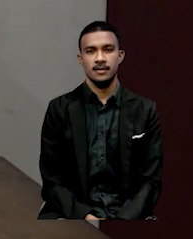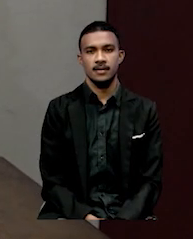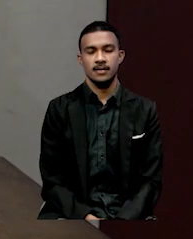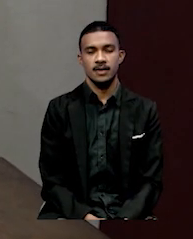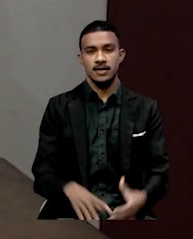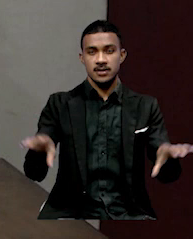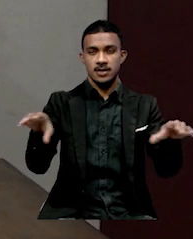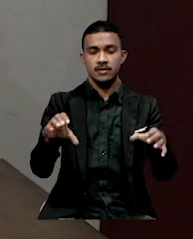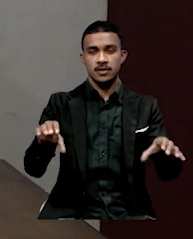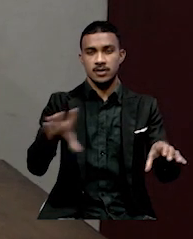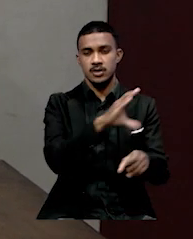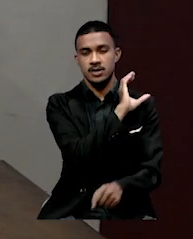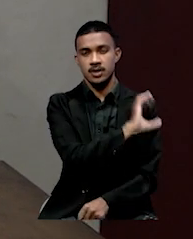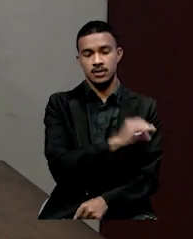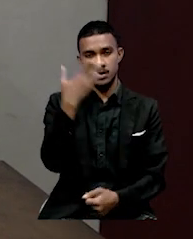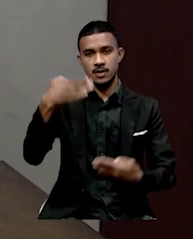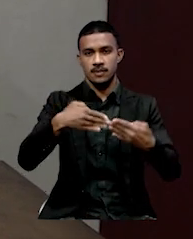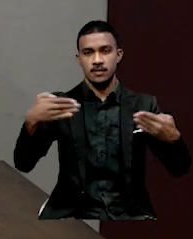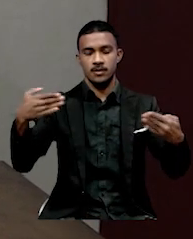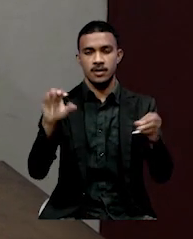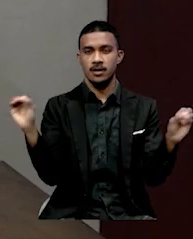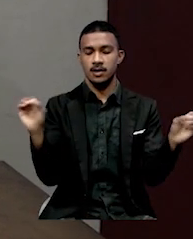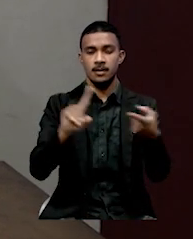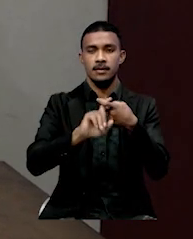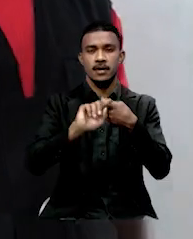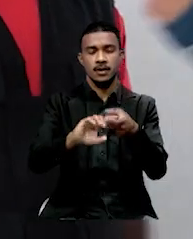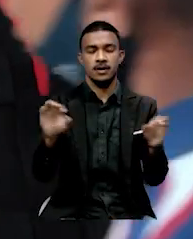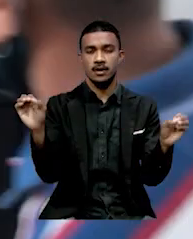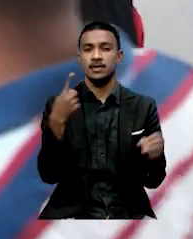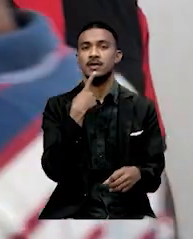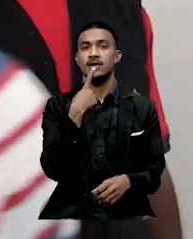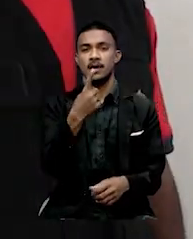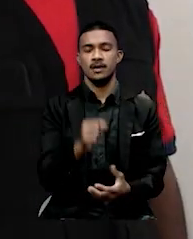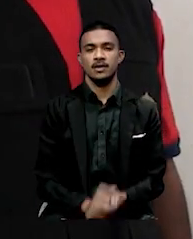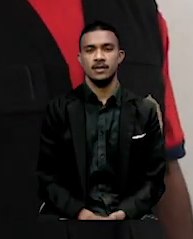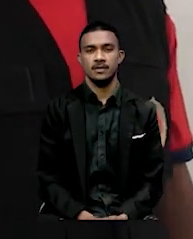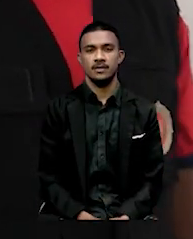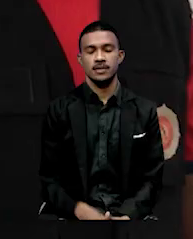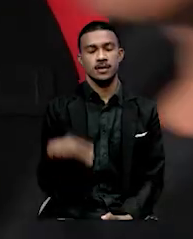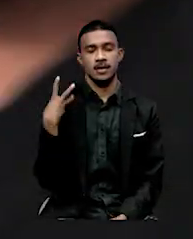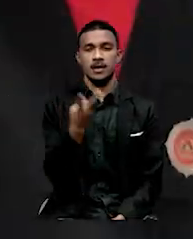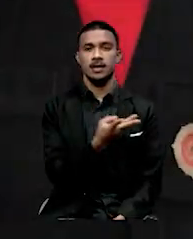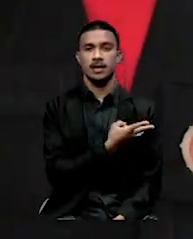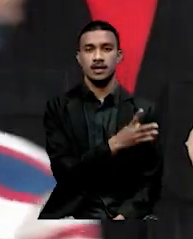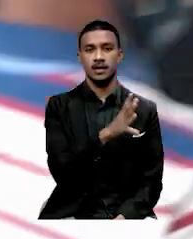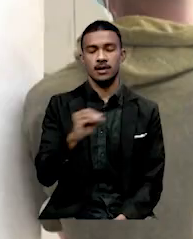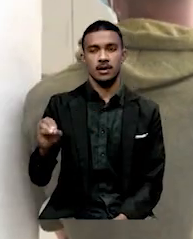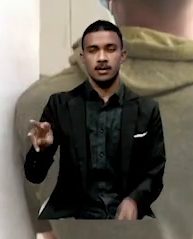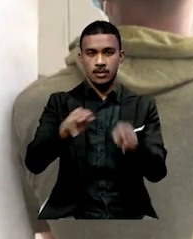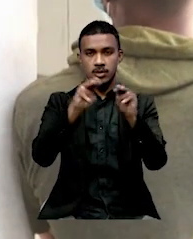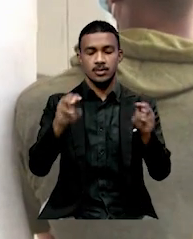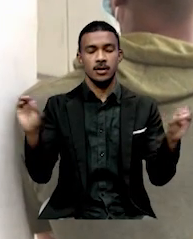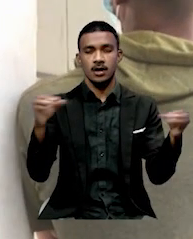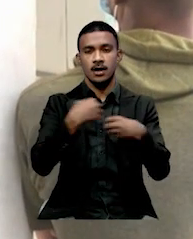Gestão sistema segurança fronteira la metin Laos de Angkata itania autoridade de segurança la halonia